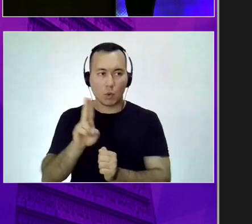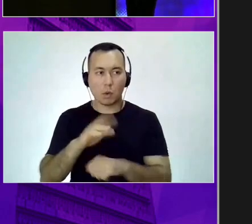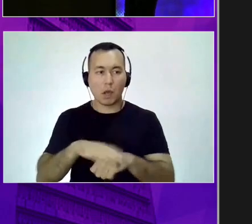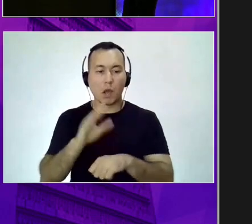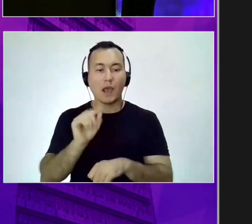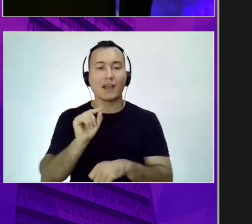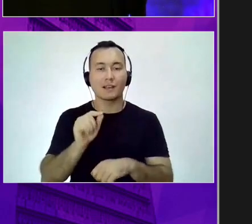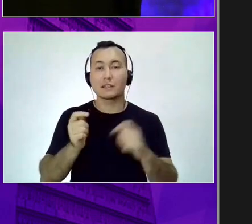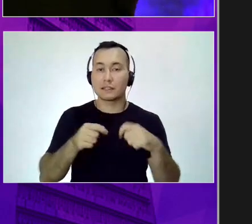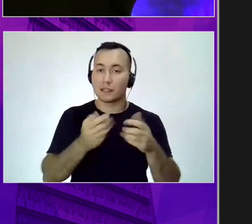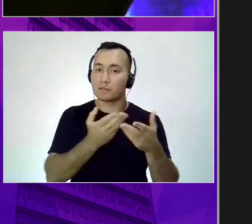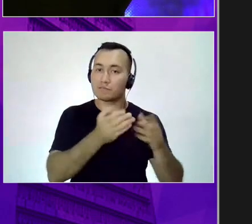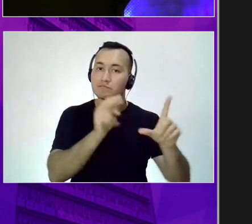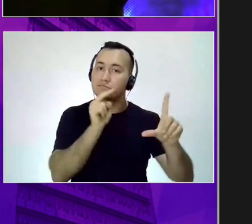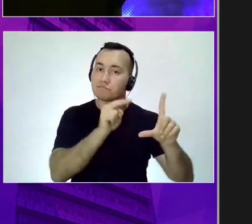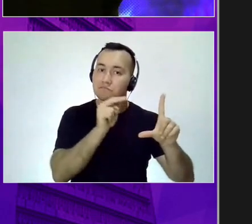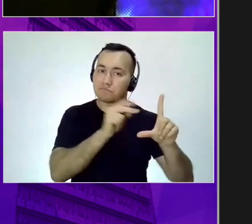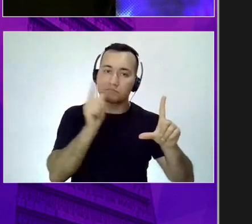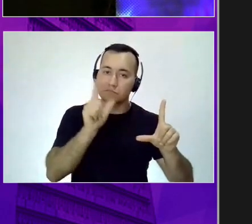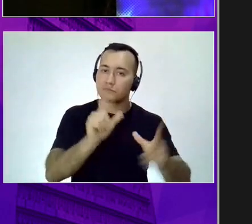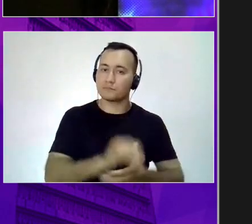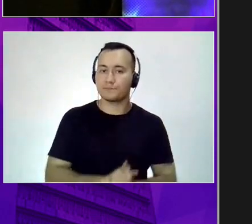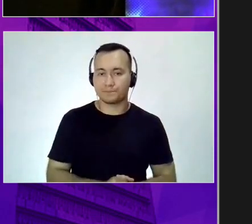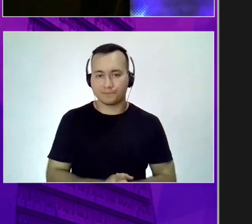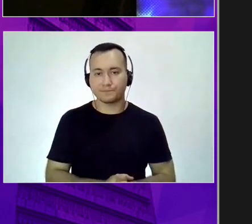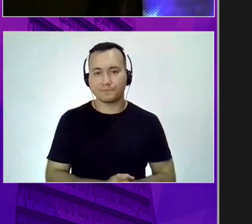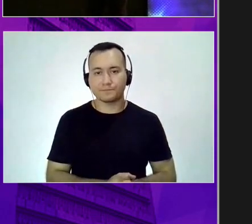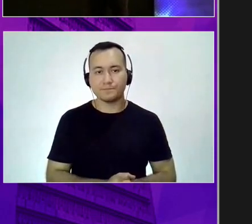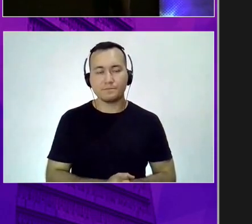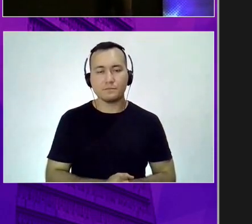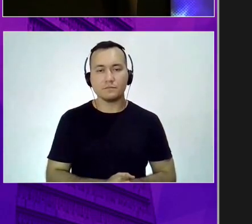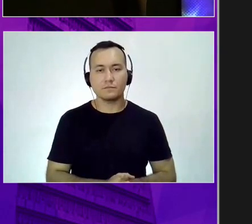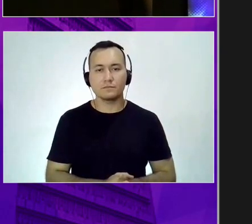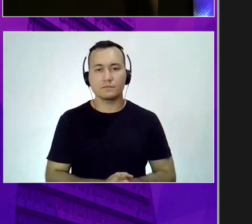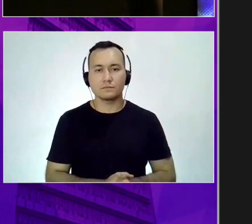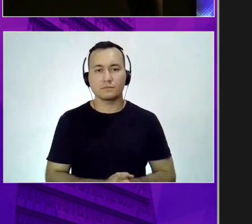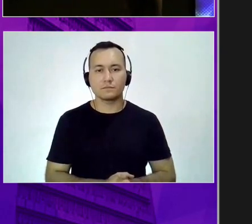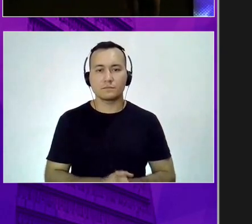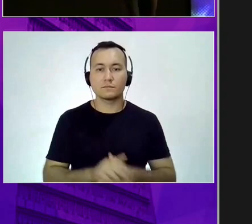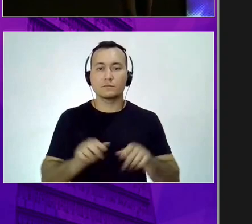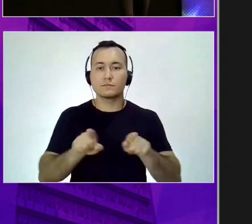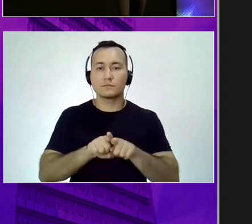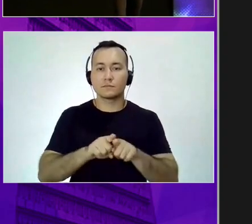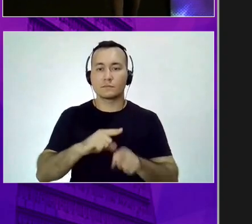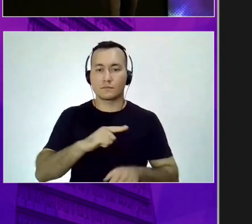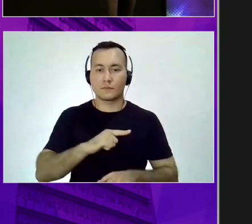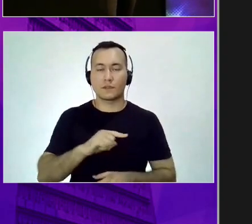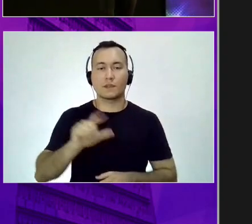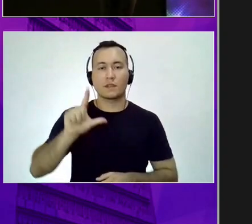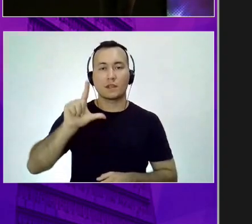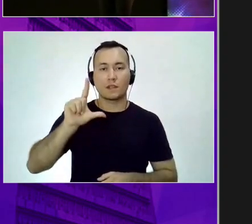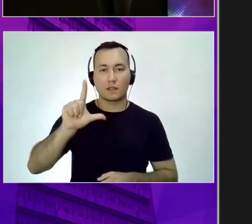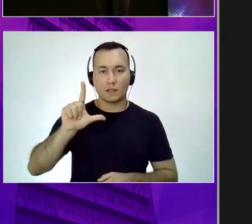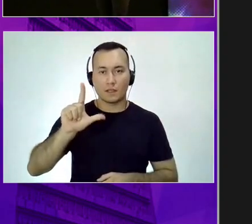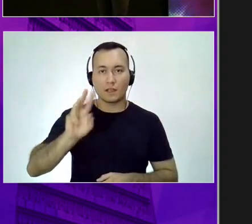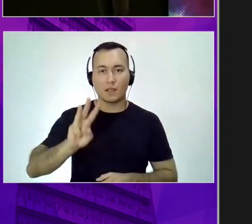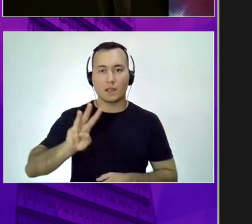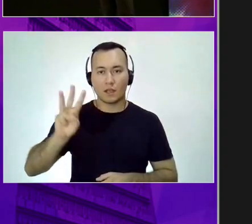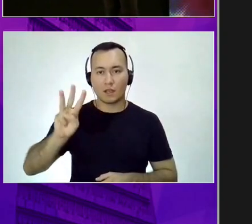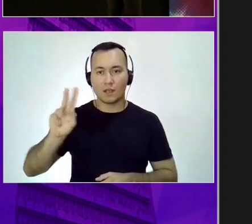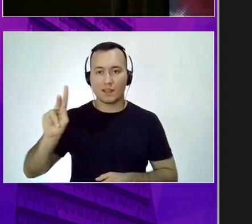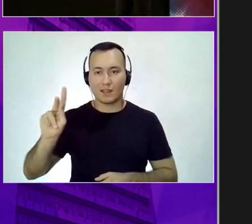que eu tenho aqui é justamente quando a gente tem aquela situação do Lake Warehouse, né, onde a gente usa o Data Lake